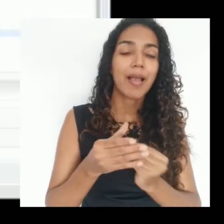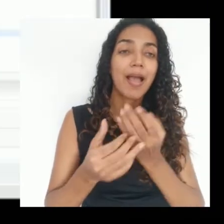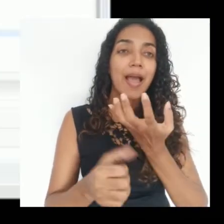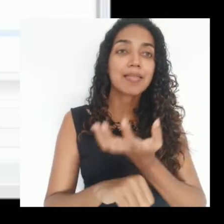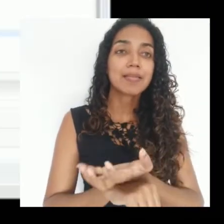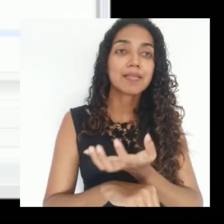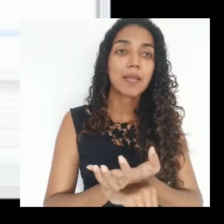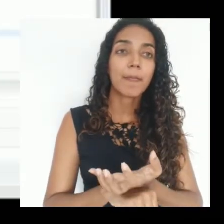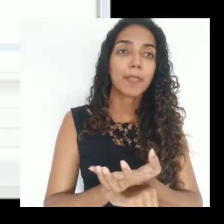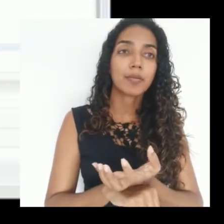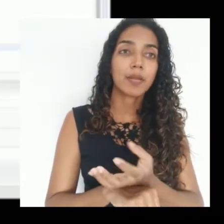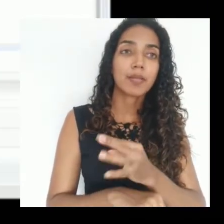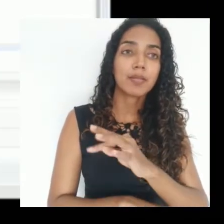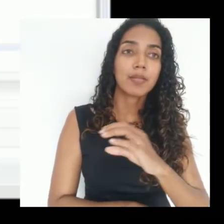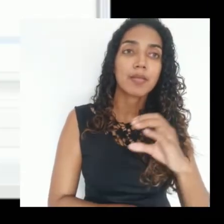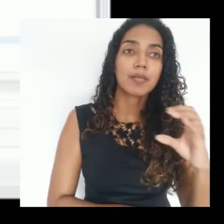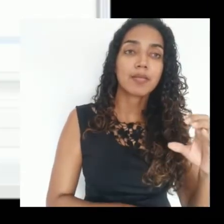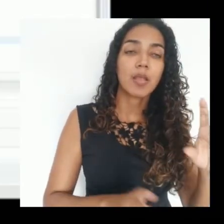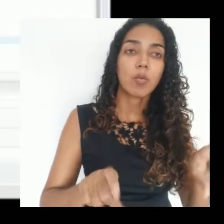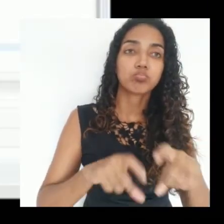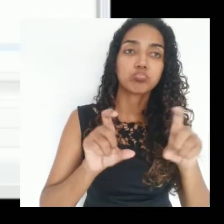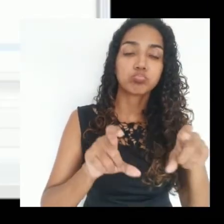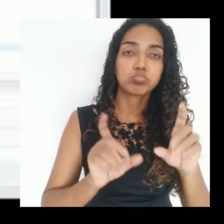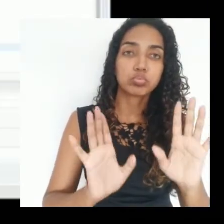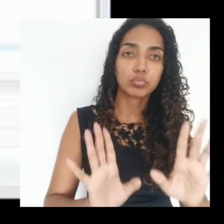está aqui embaixo.